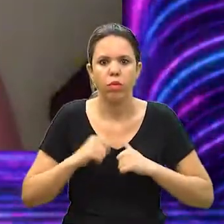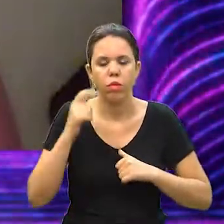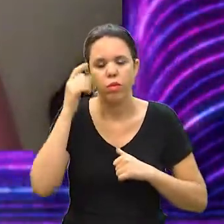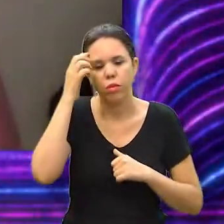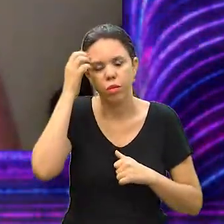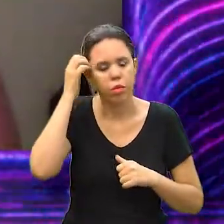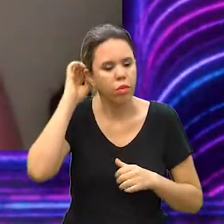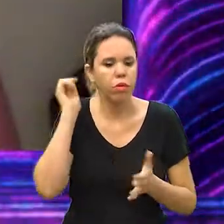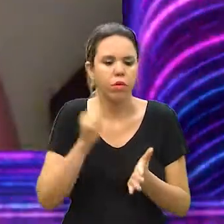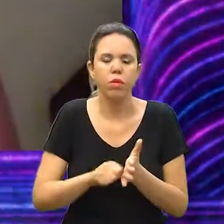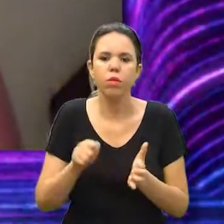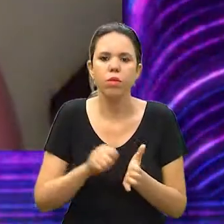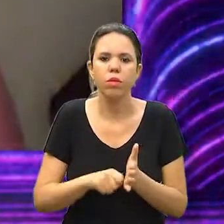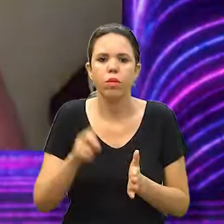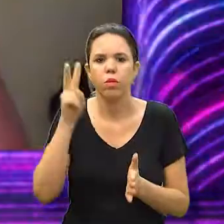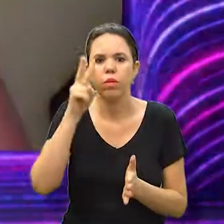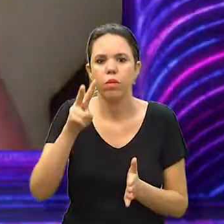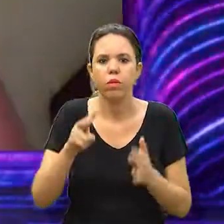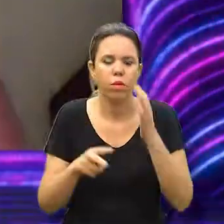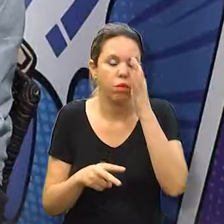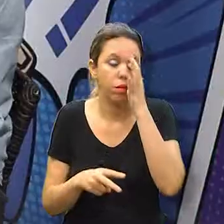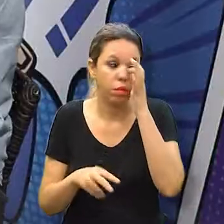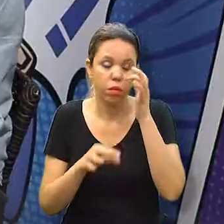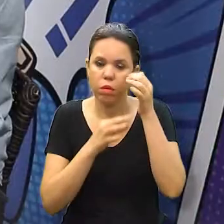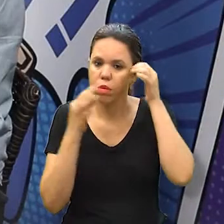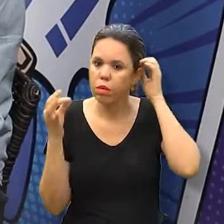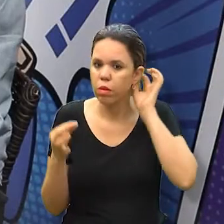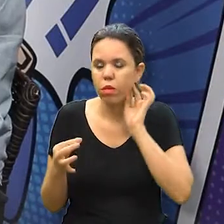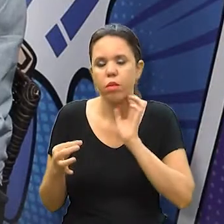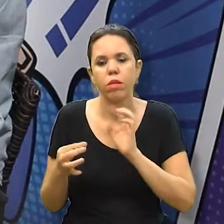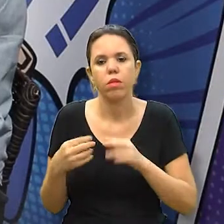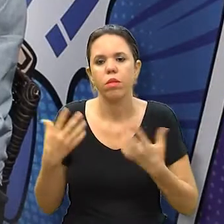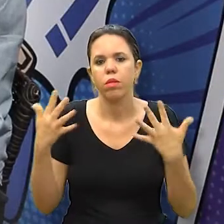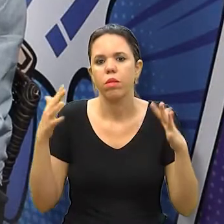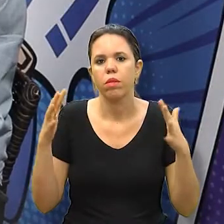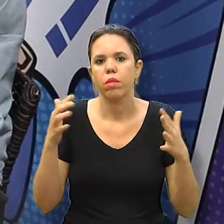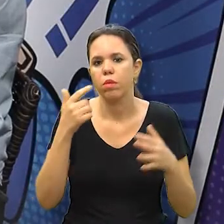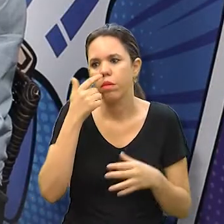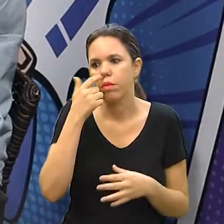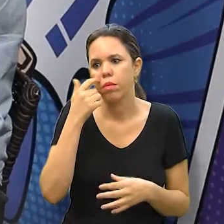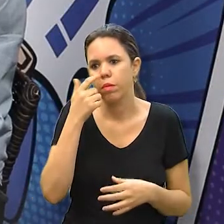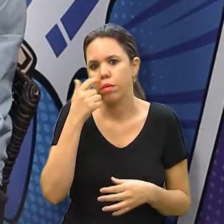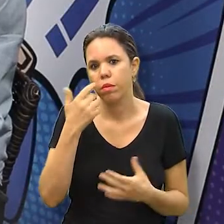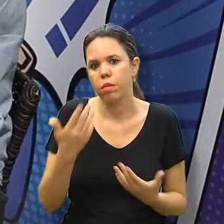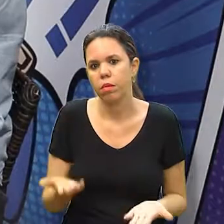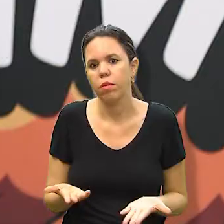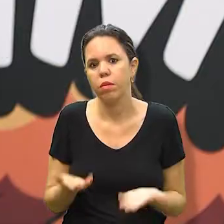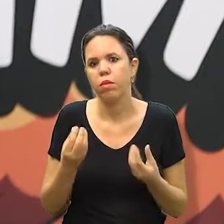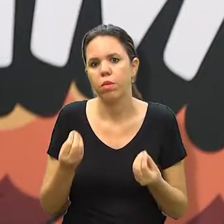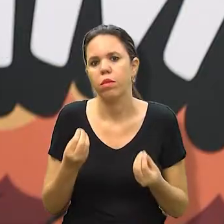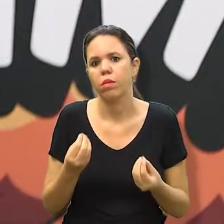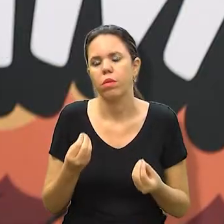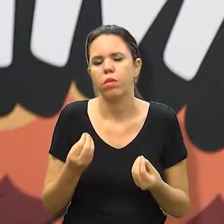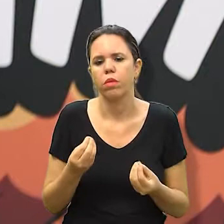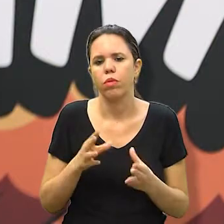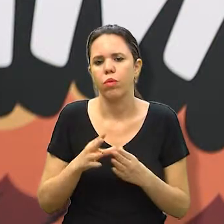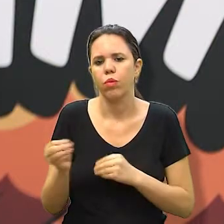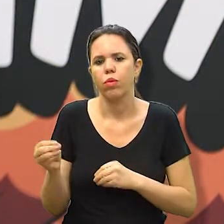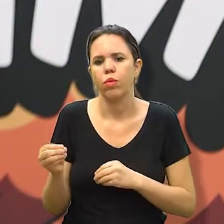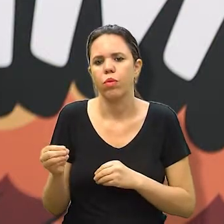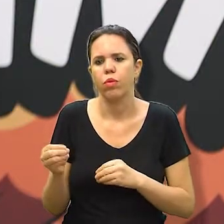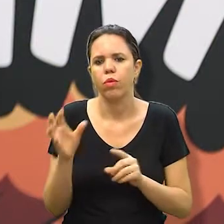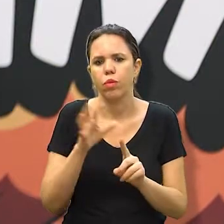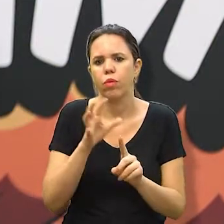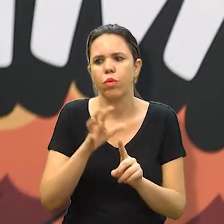com relação à escrita dessas histórias, que são fantásticas, né? A nossa homenagem, a nossa pequena homenagem. E como foi fugir